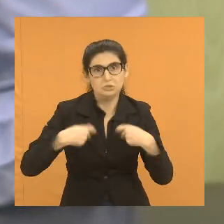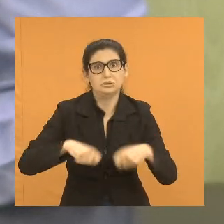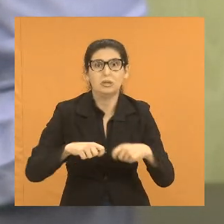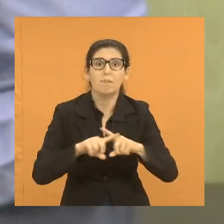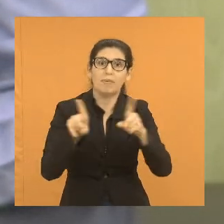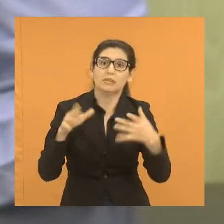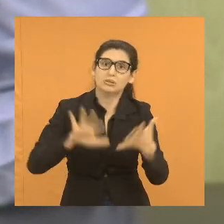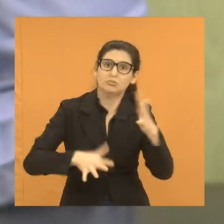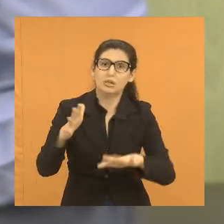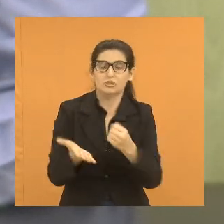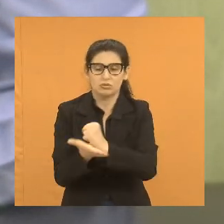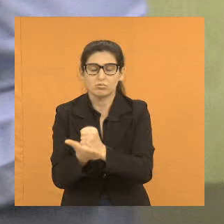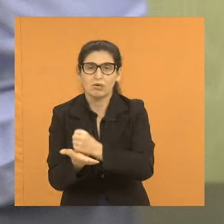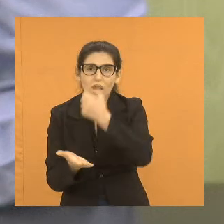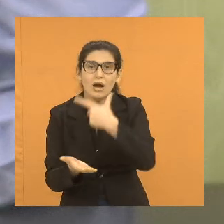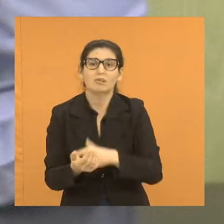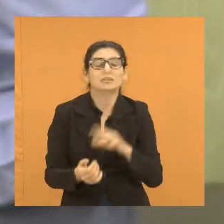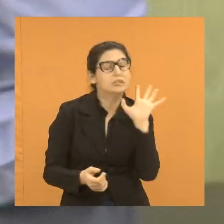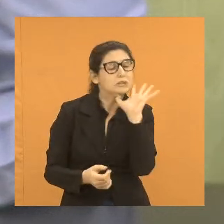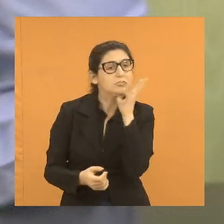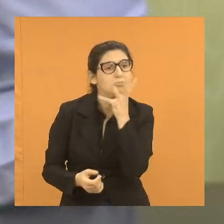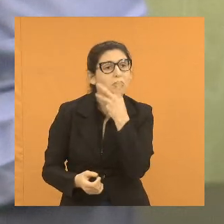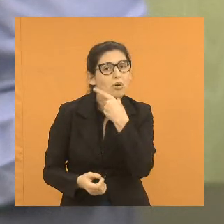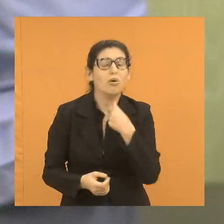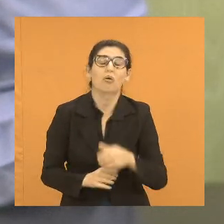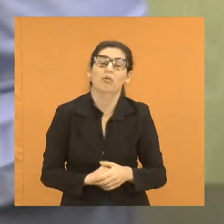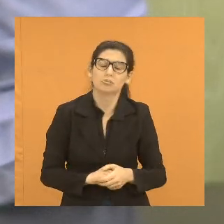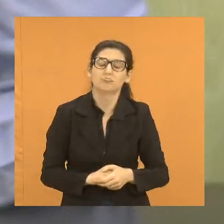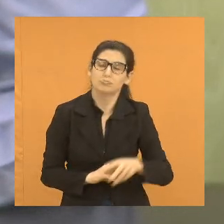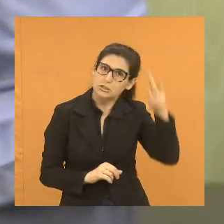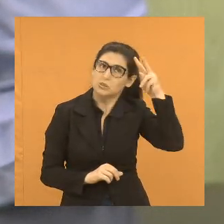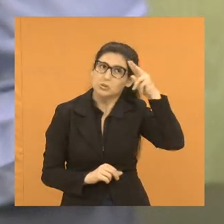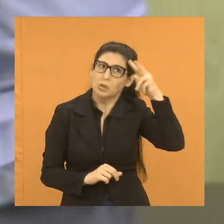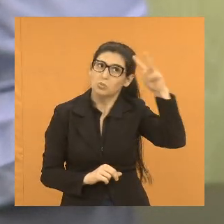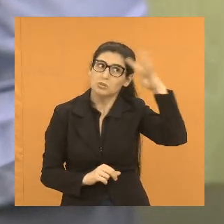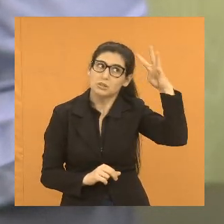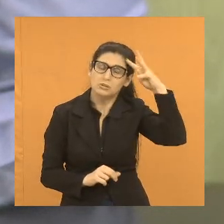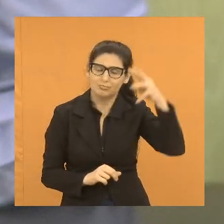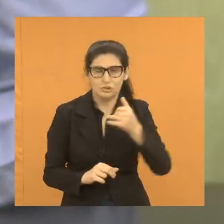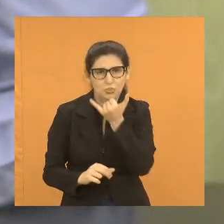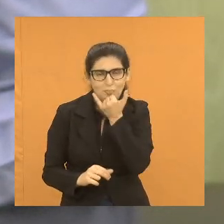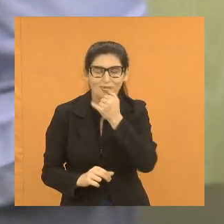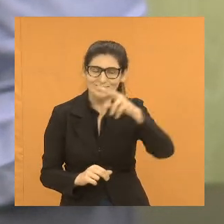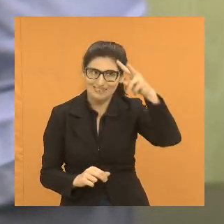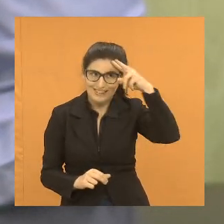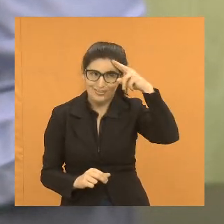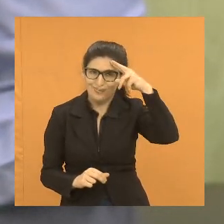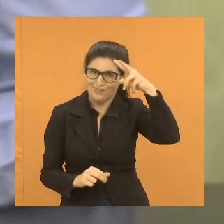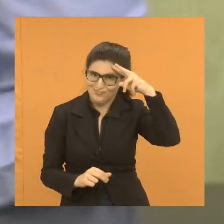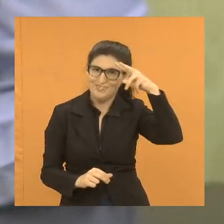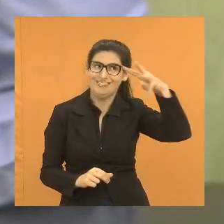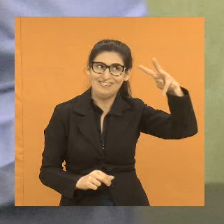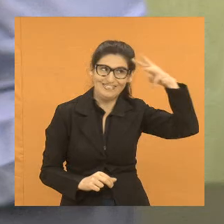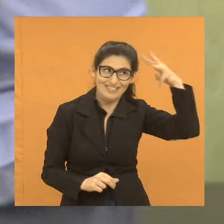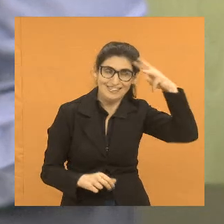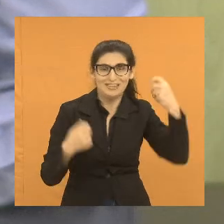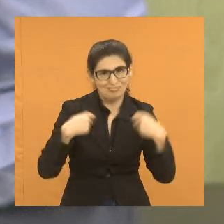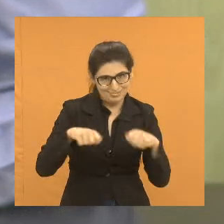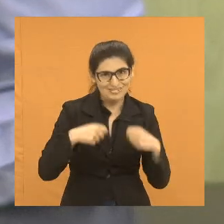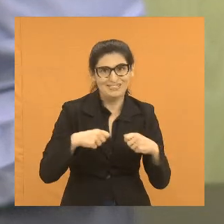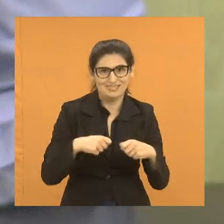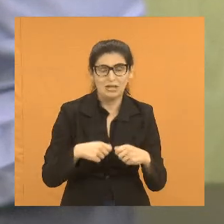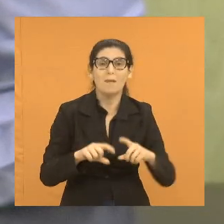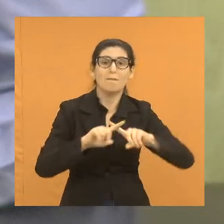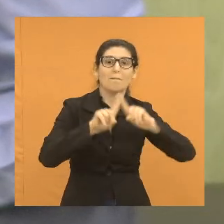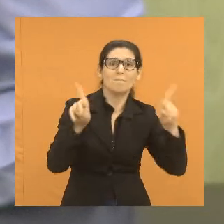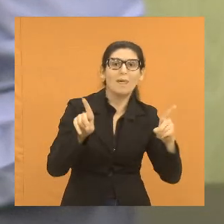medicação custava muito tempo, né? Então, a gente está tentando ajustar isso. Eu acho que essa ideia de ter um sobreaviso, que a gente chama, é